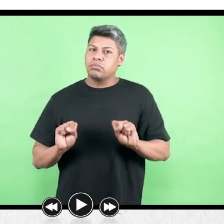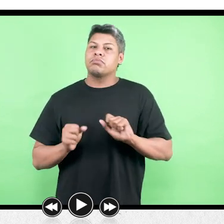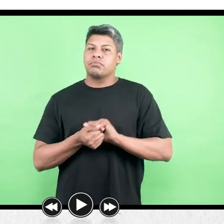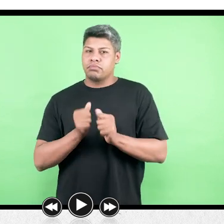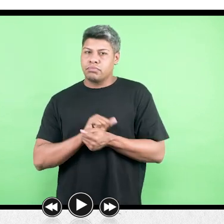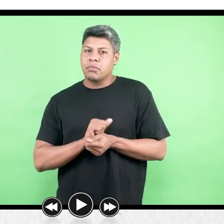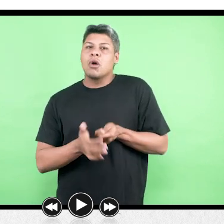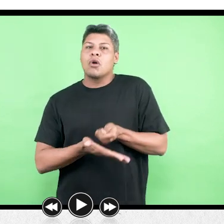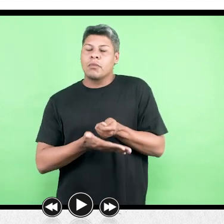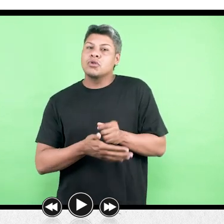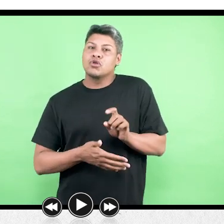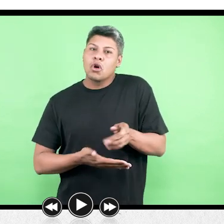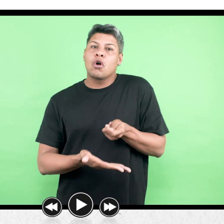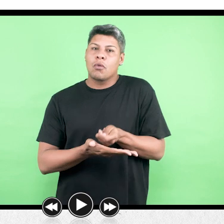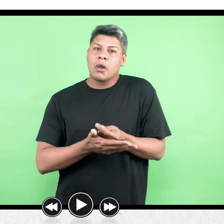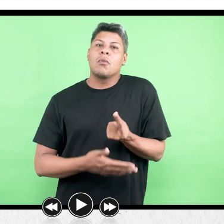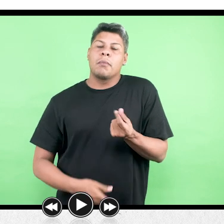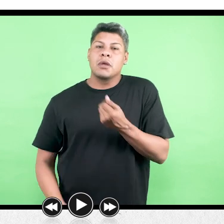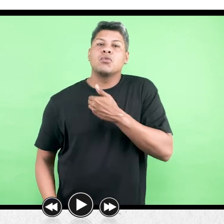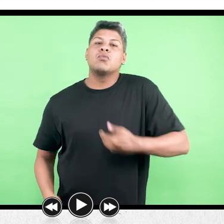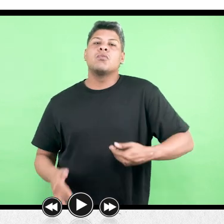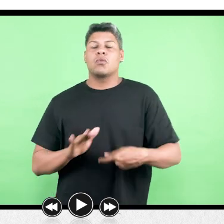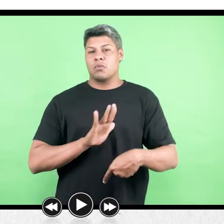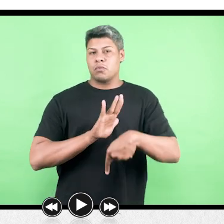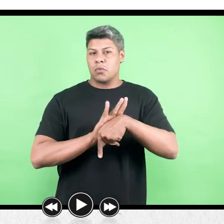da cobrança, que só é cobrada, é um preço público